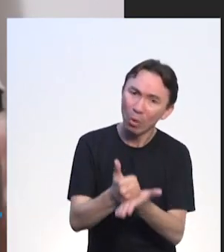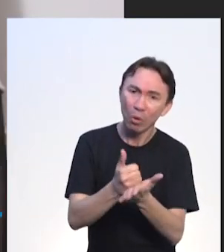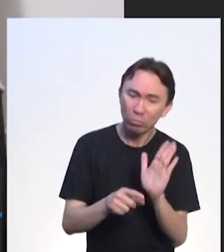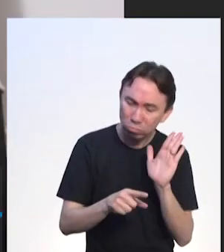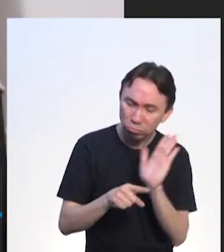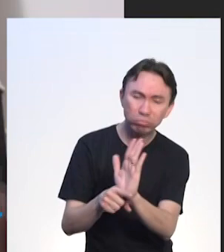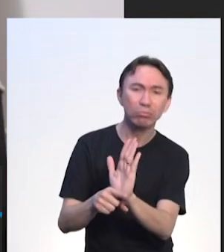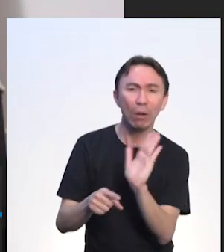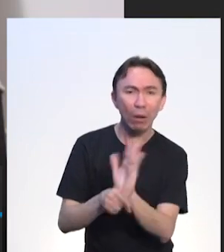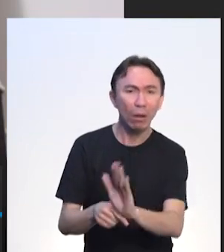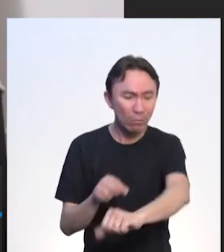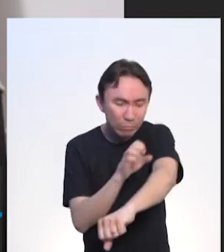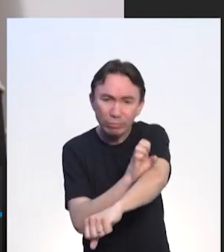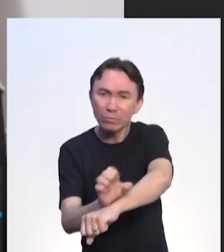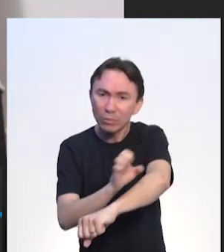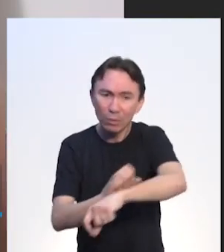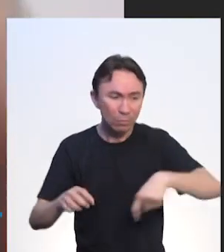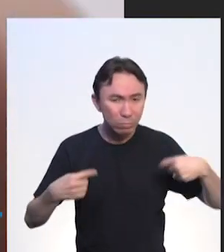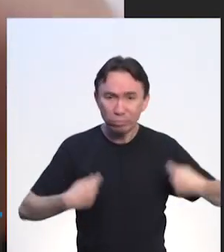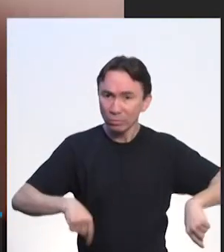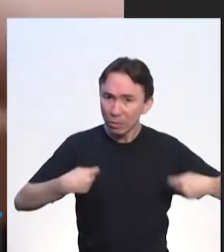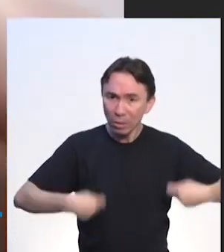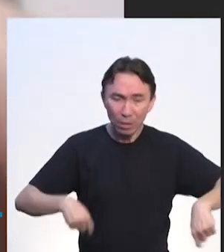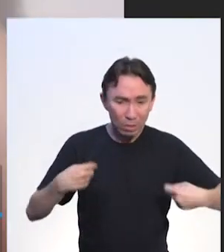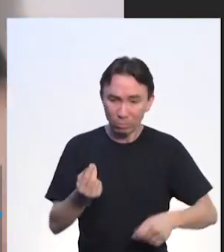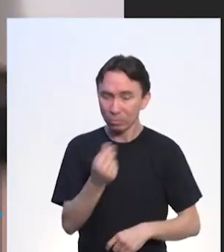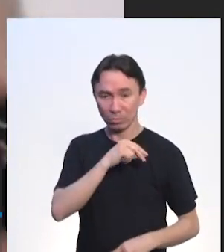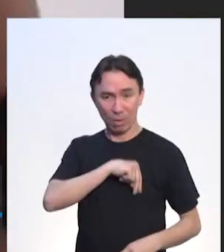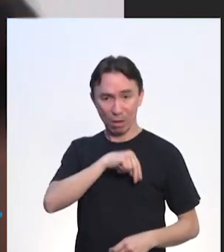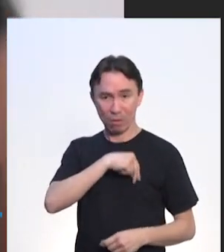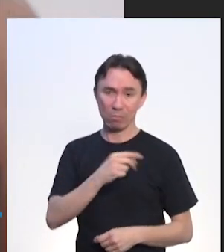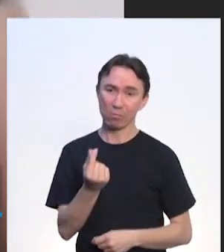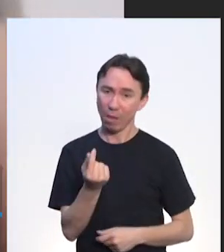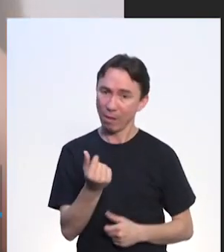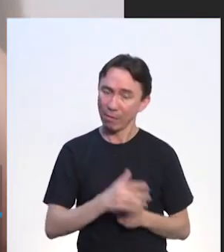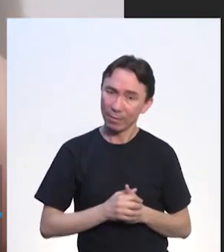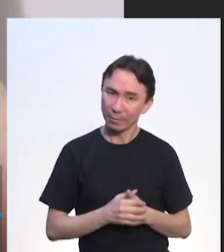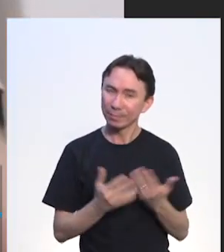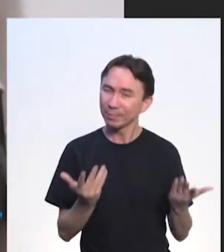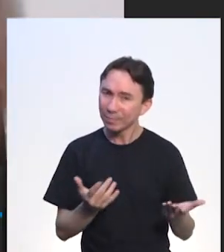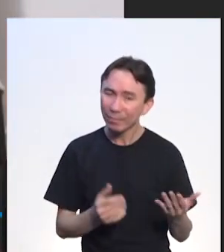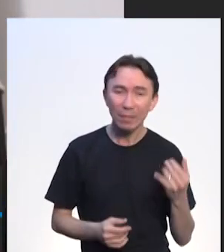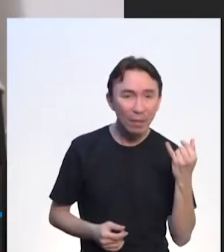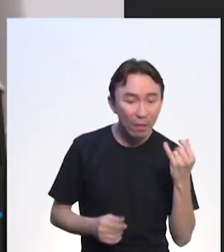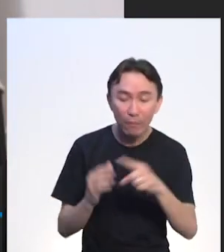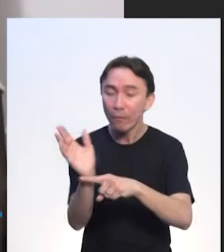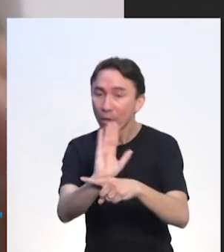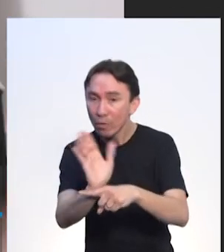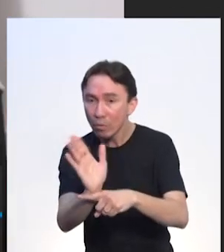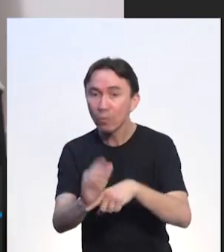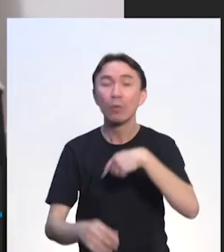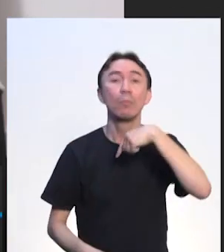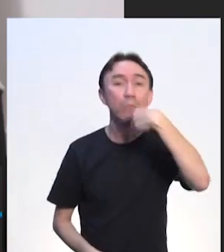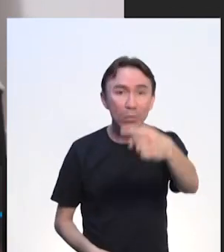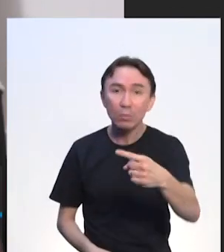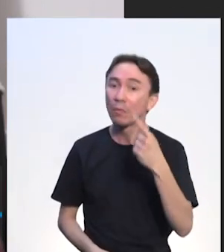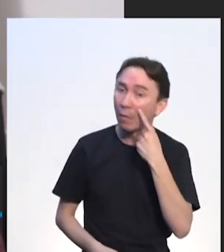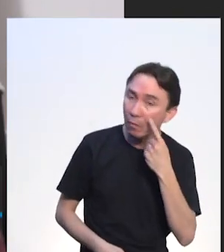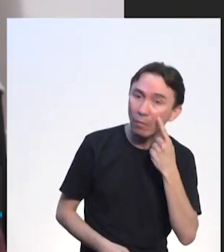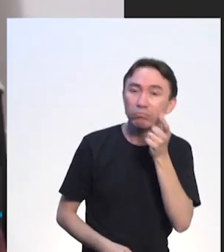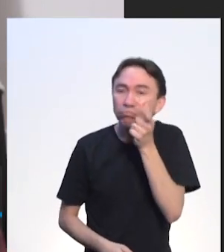esses estudantes que precisam trabalhar? Então, eu acho que é um bom vídeo para depois vocês assistirem com mais